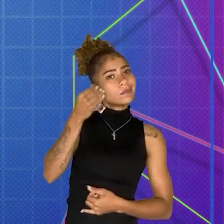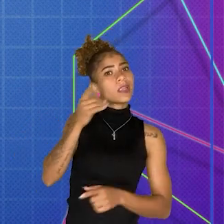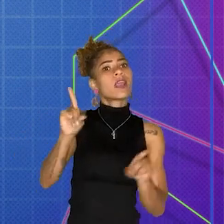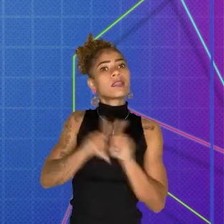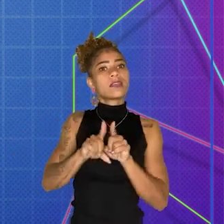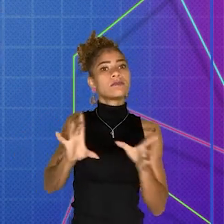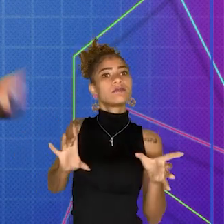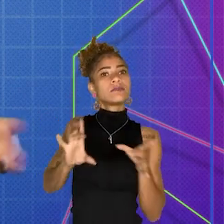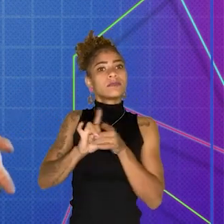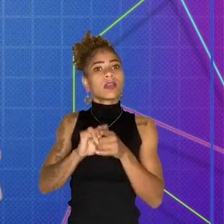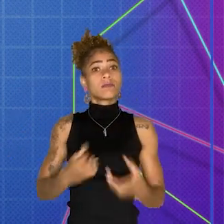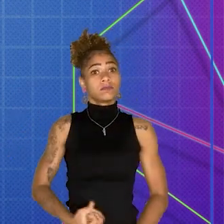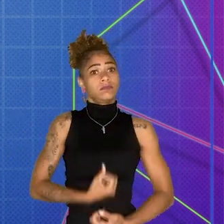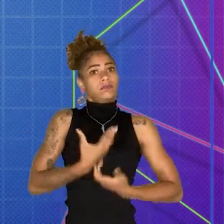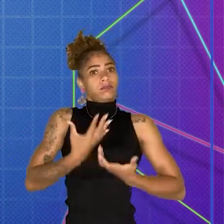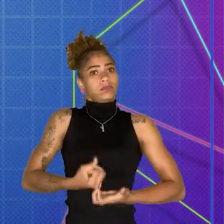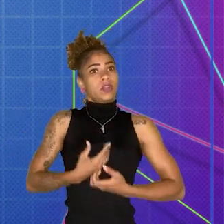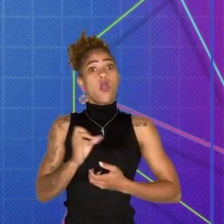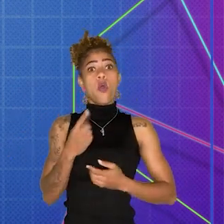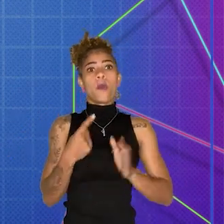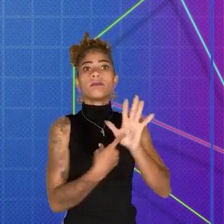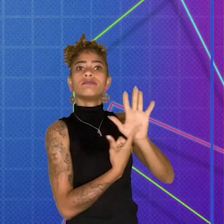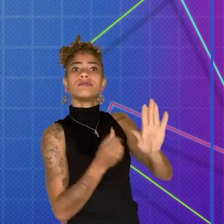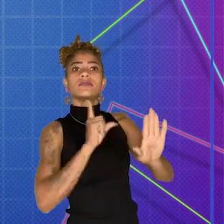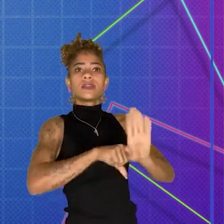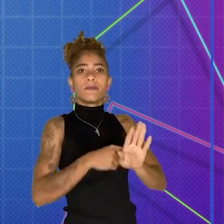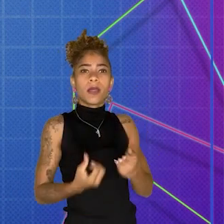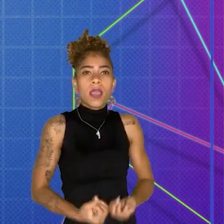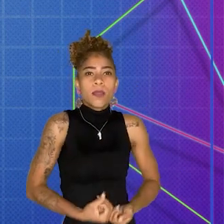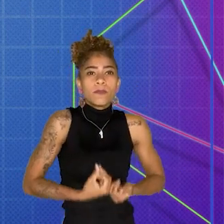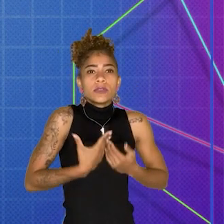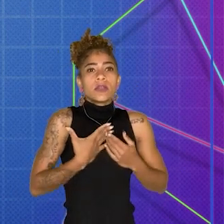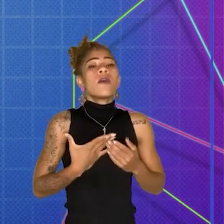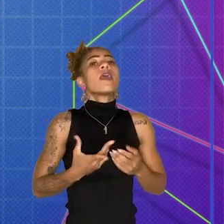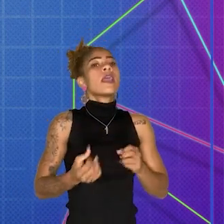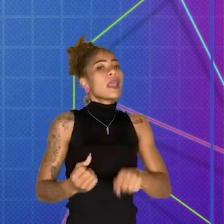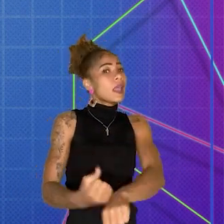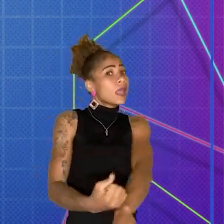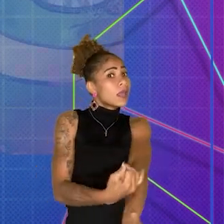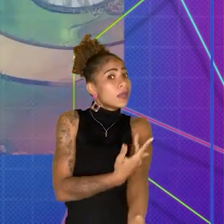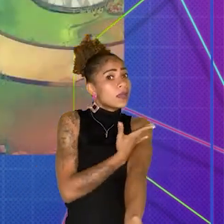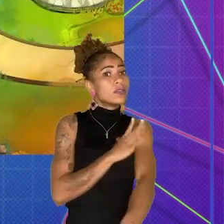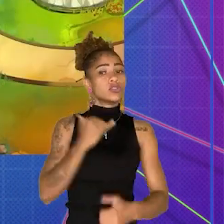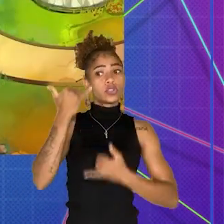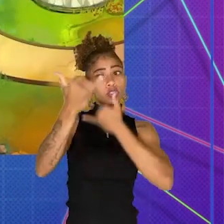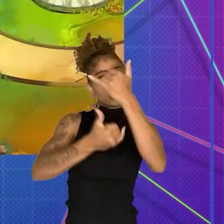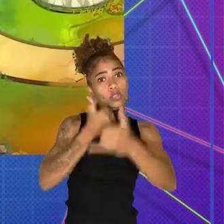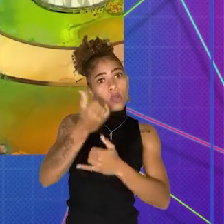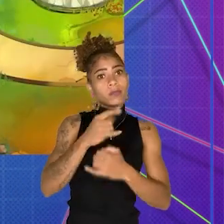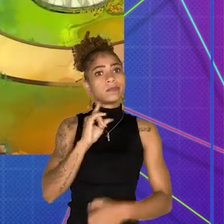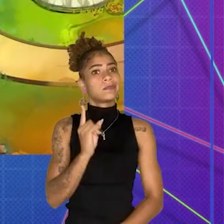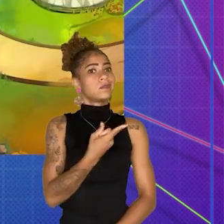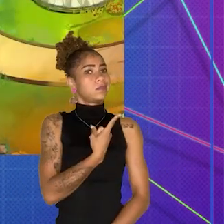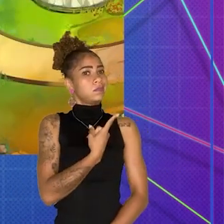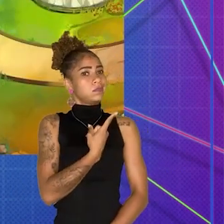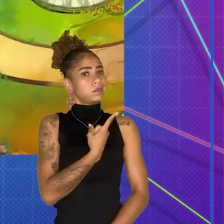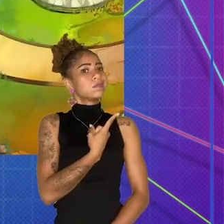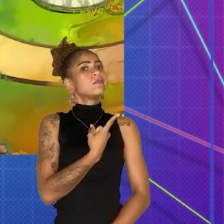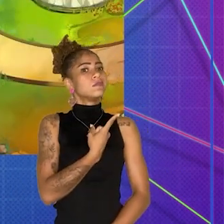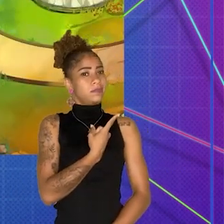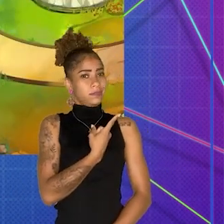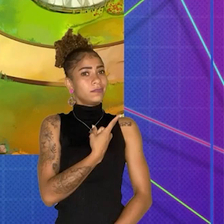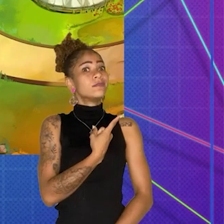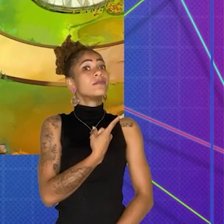linguagem poética ou metáforas para evocar emoções e criar atmosferas. Jogos como Bastion, Transistor e Hades,